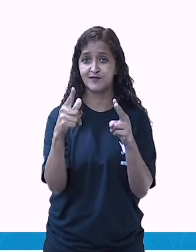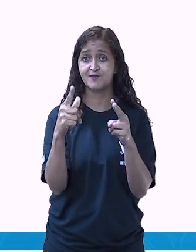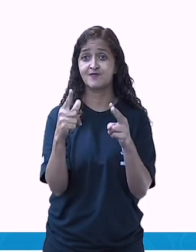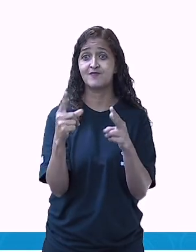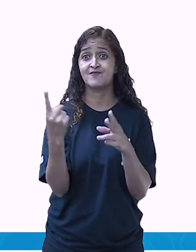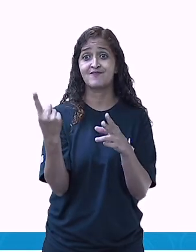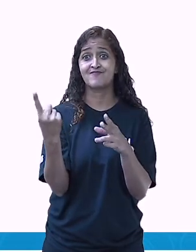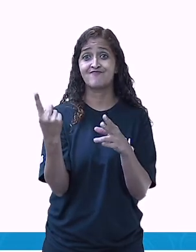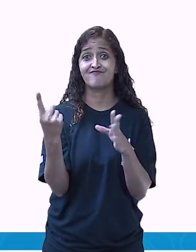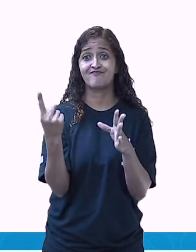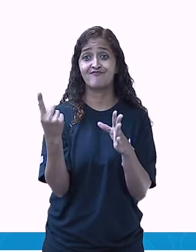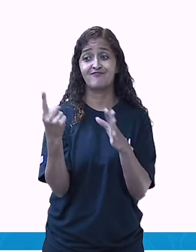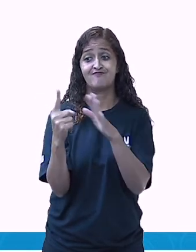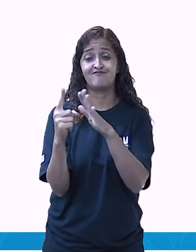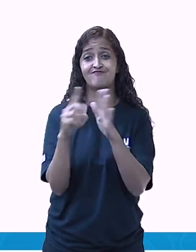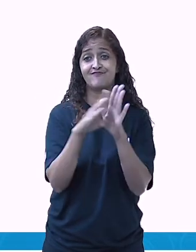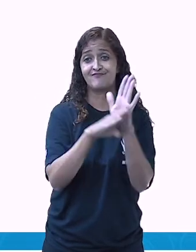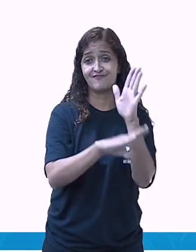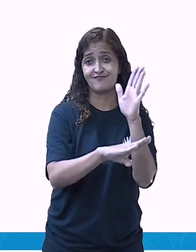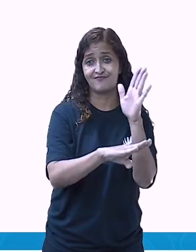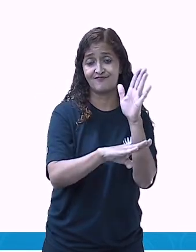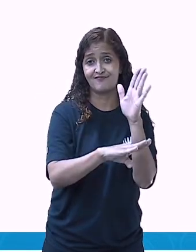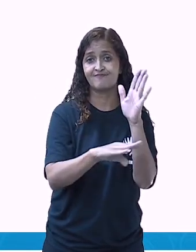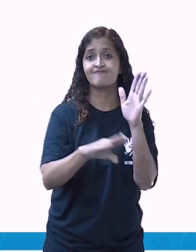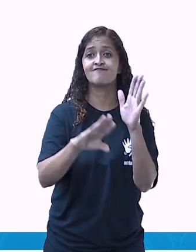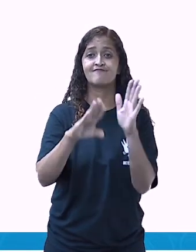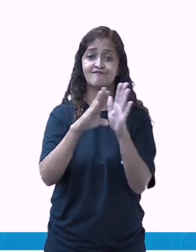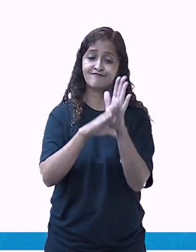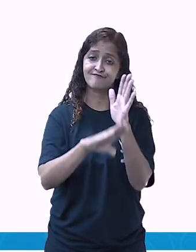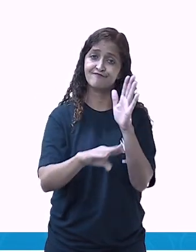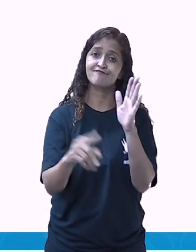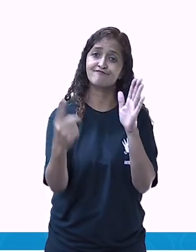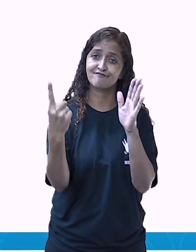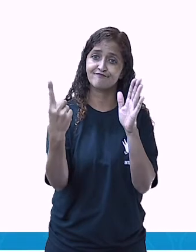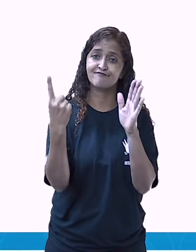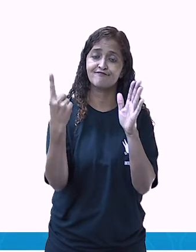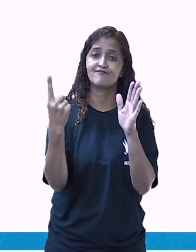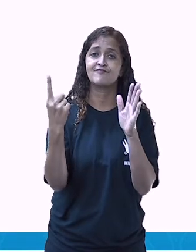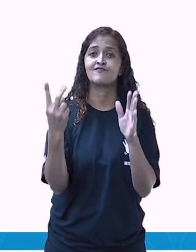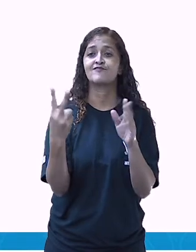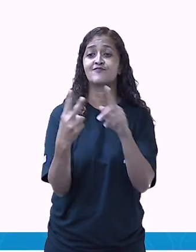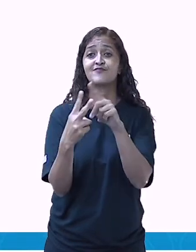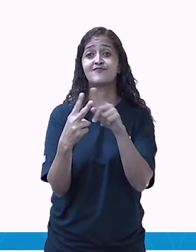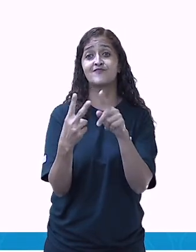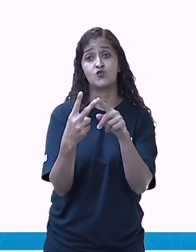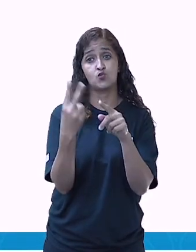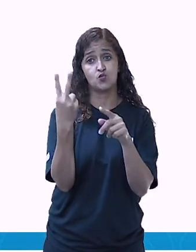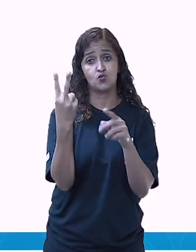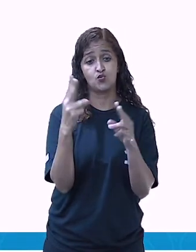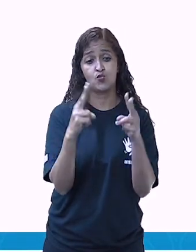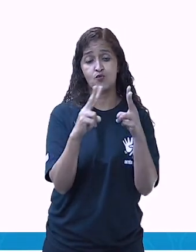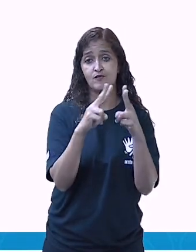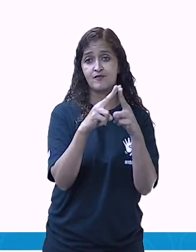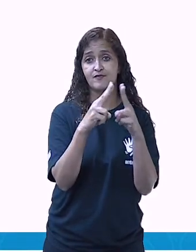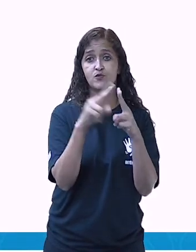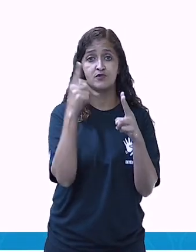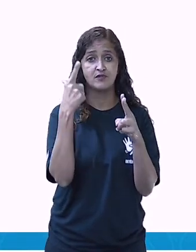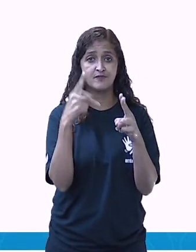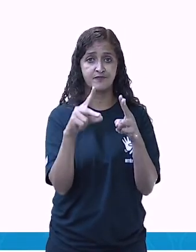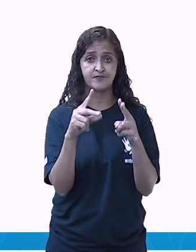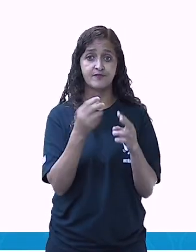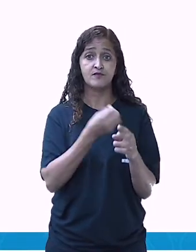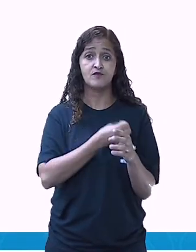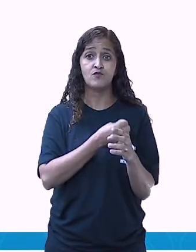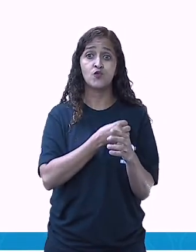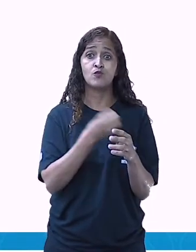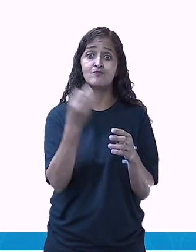Mas e a outra laranja? A outra laranja ficou sobrando. Então, não fez par. Significa que o número